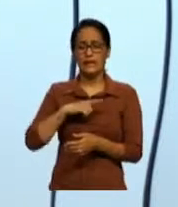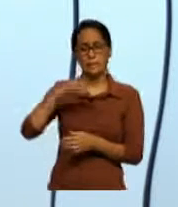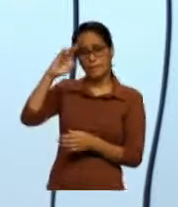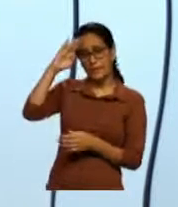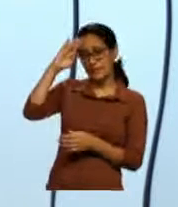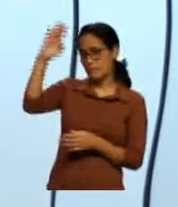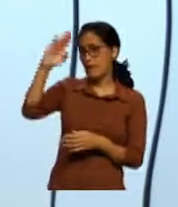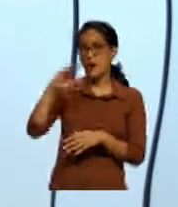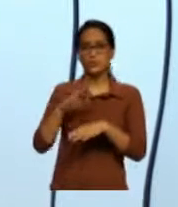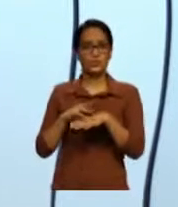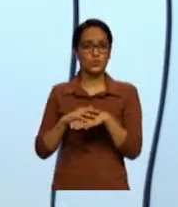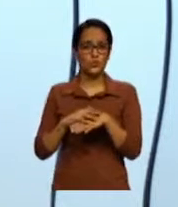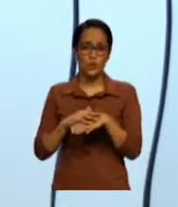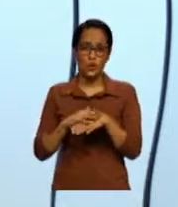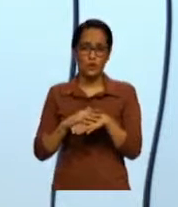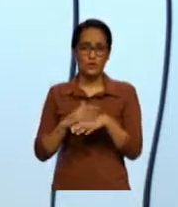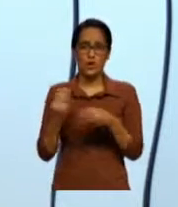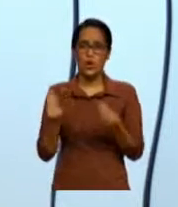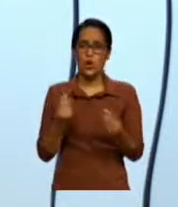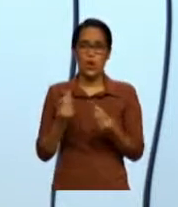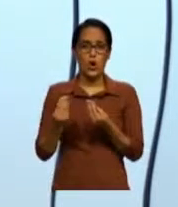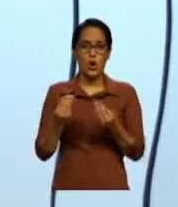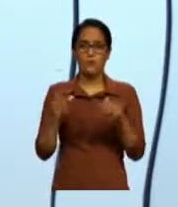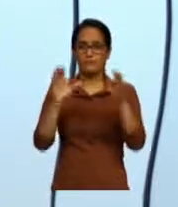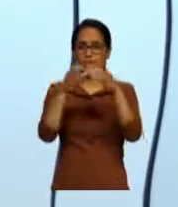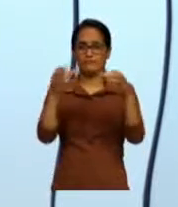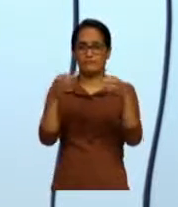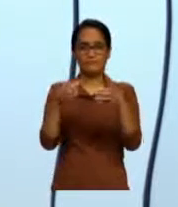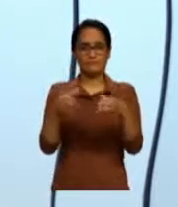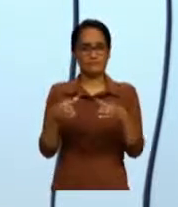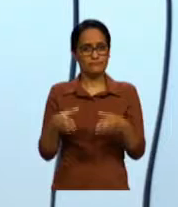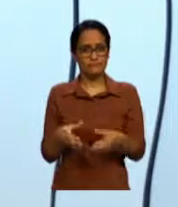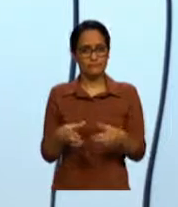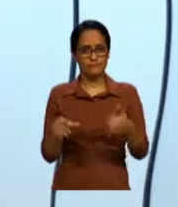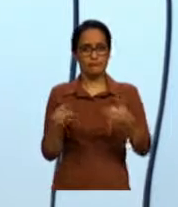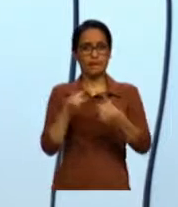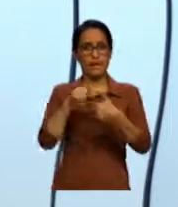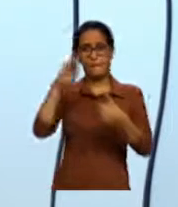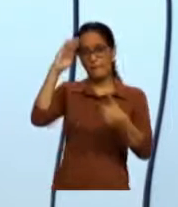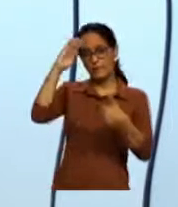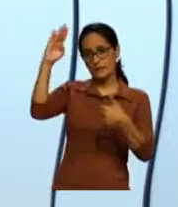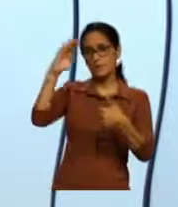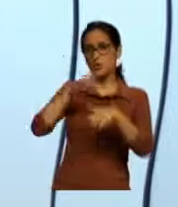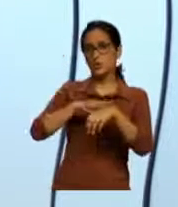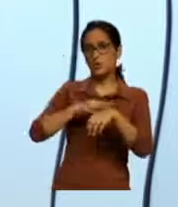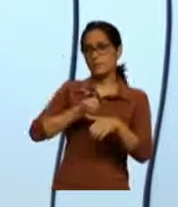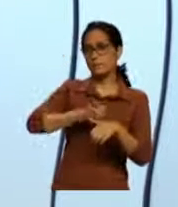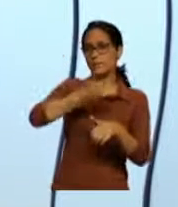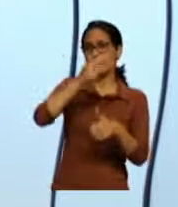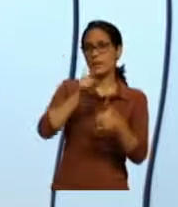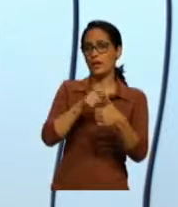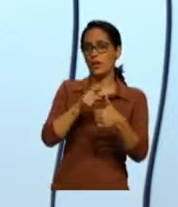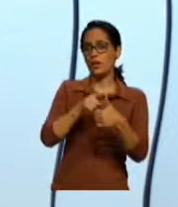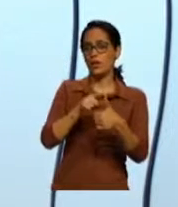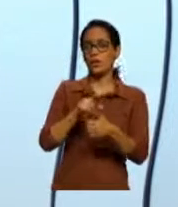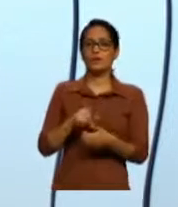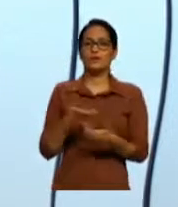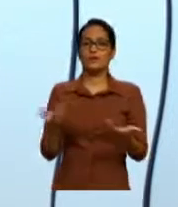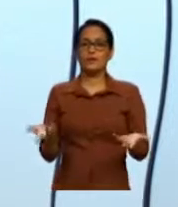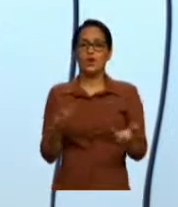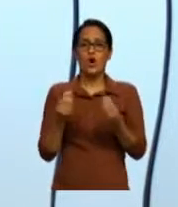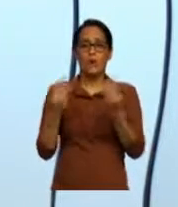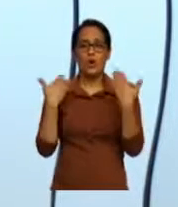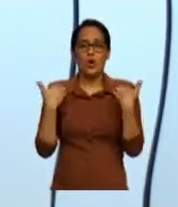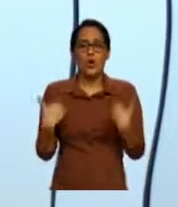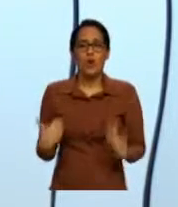que eu vou ter classificados de acordo com a OMS. O primeiro tipo de doença é um tipo de doença degenerativa que a gente